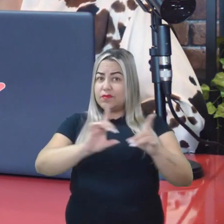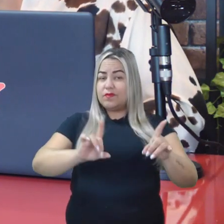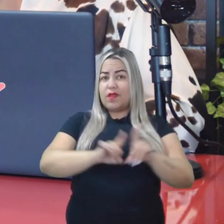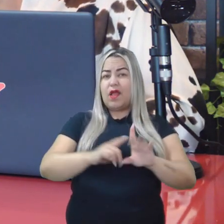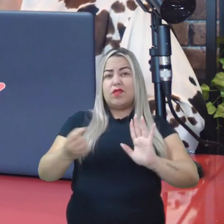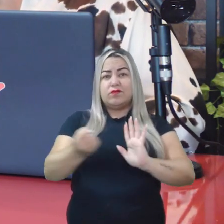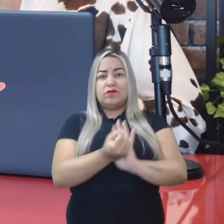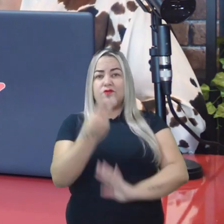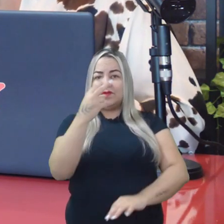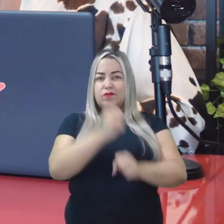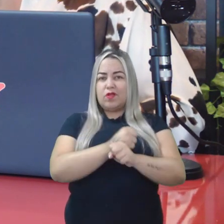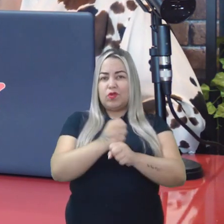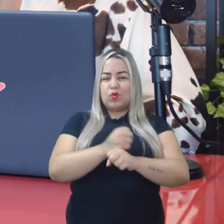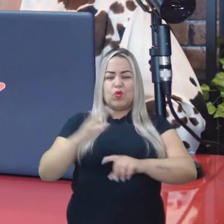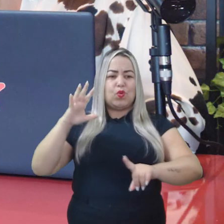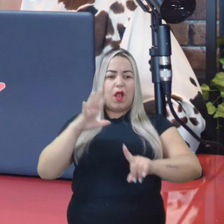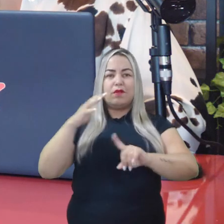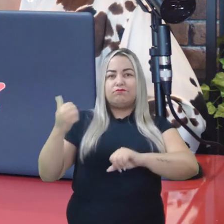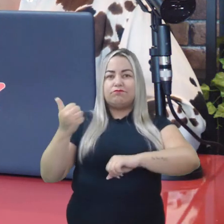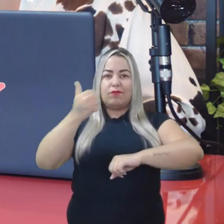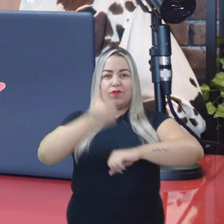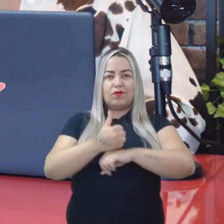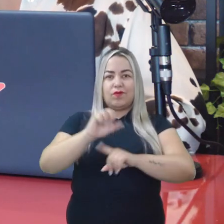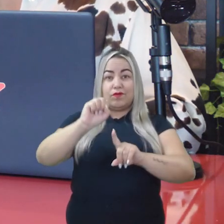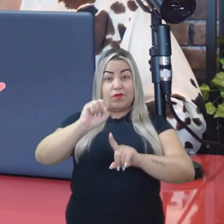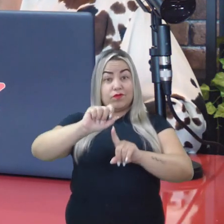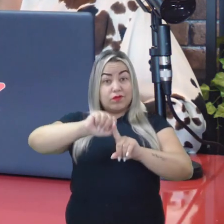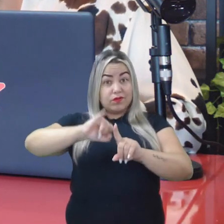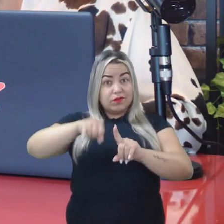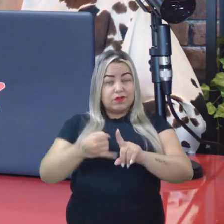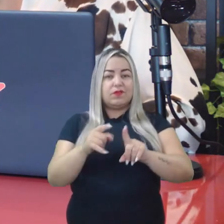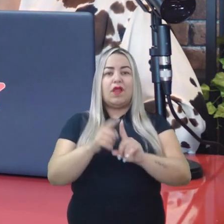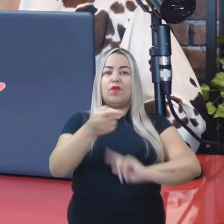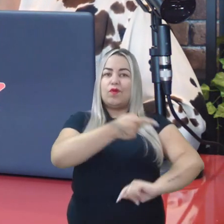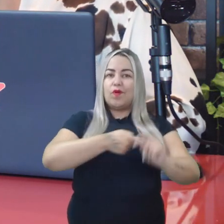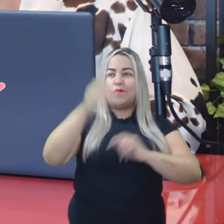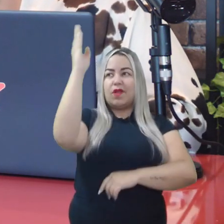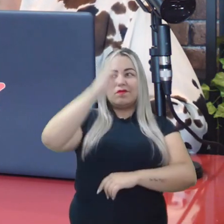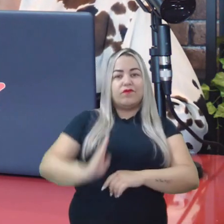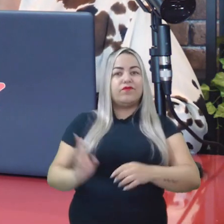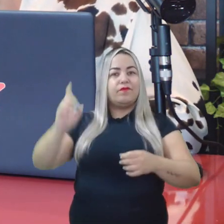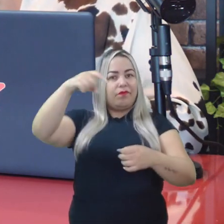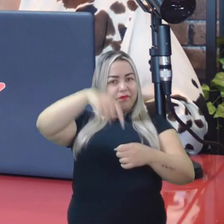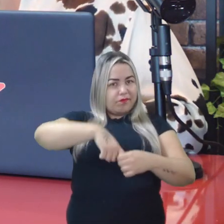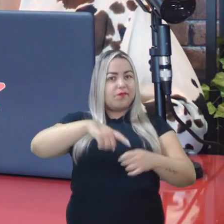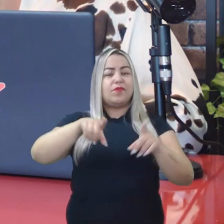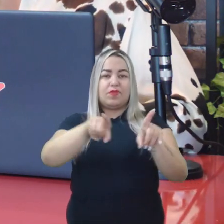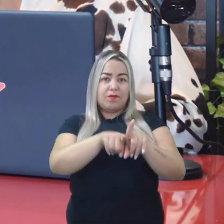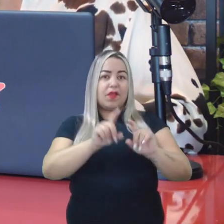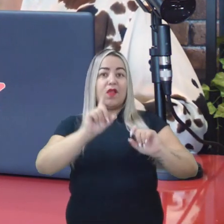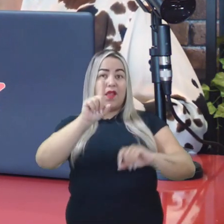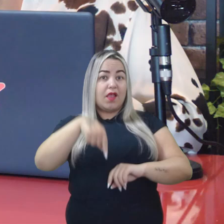da democracia marca os 2 anos dos ataques golpistas de 8 de janeiro. Na economia, o Brasil voltou a